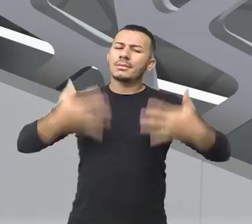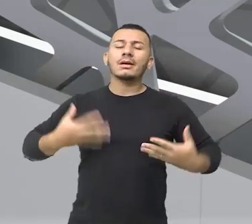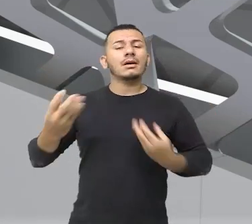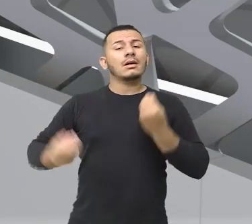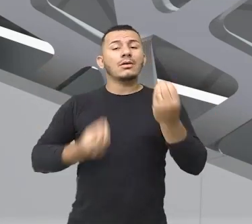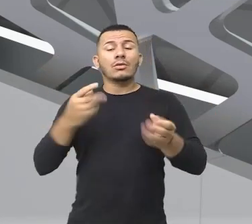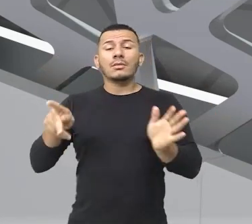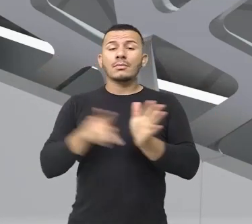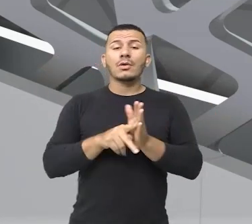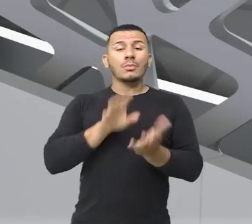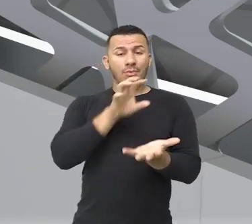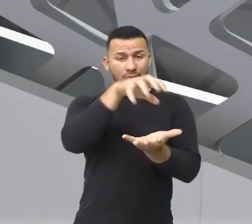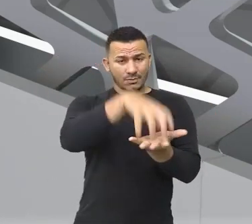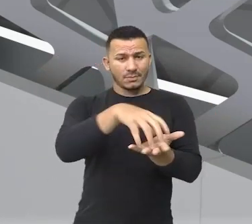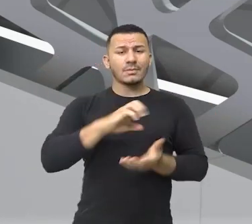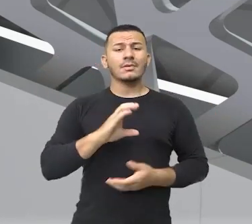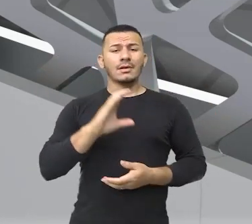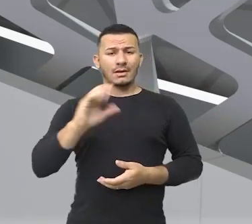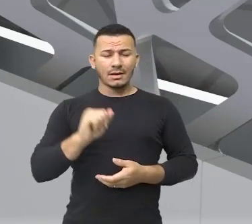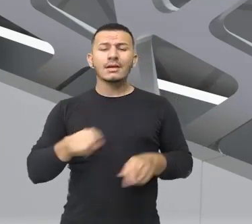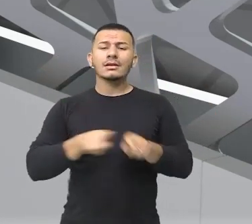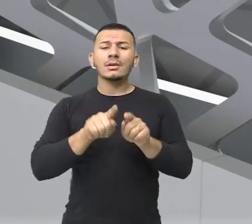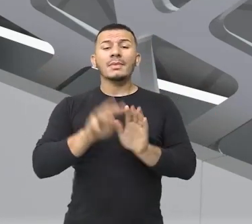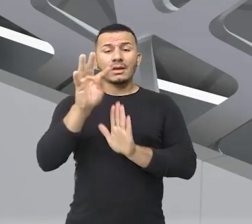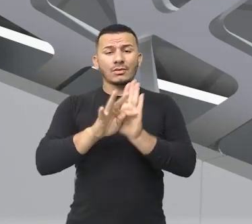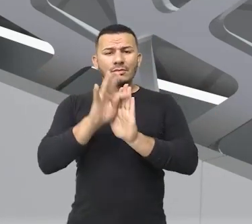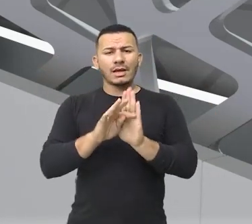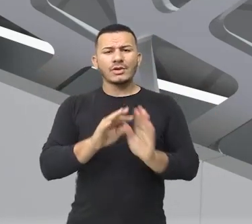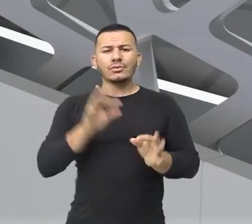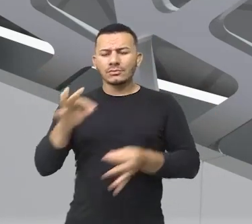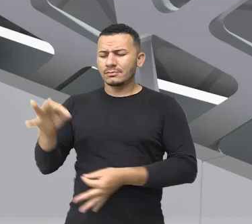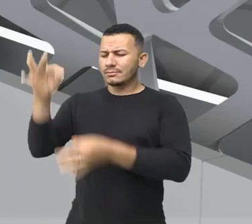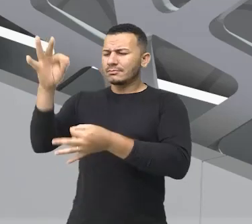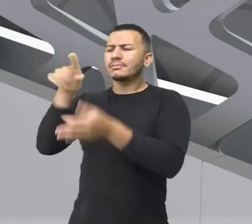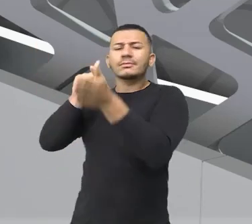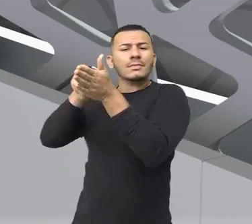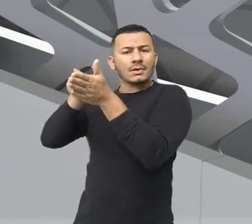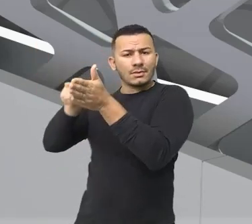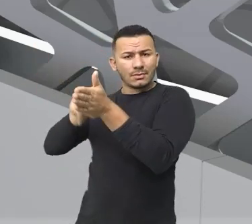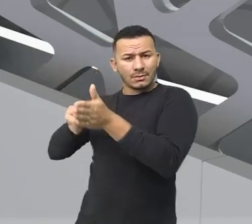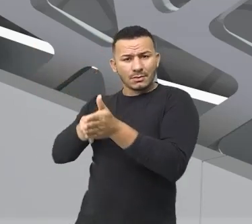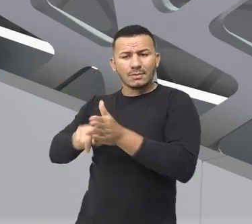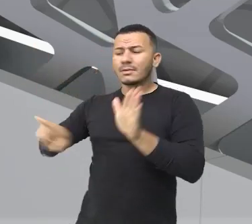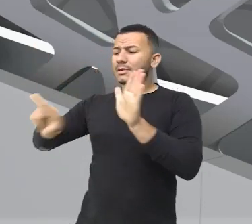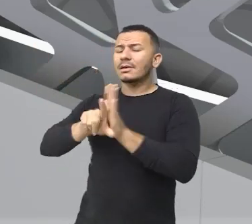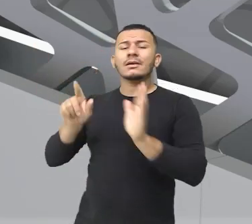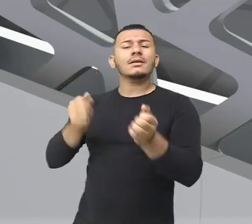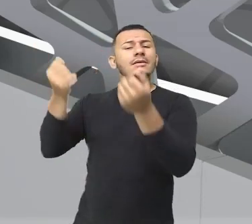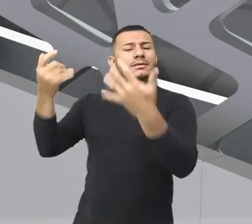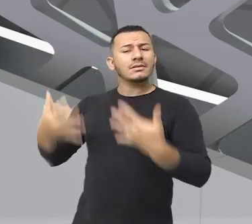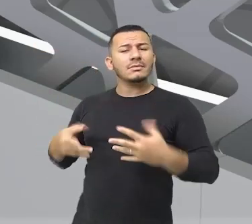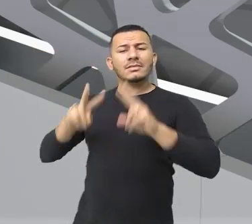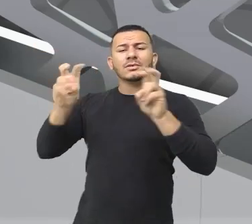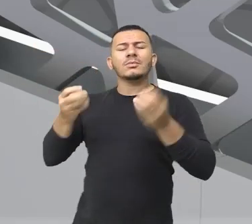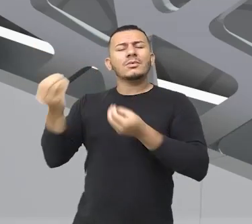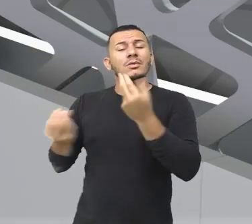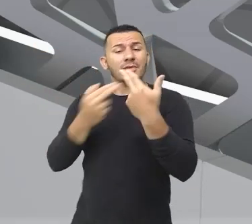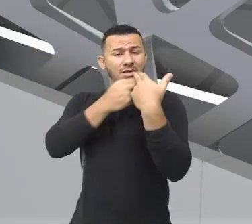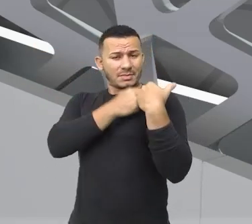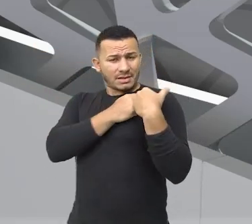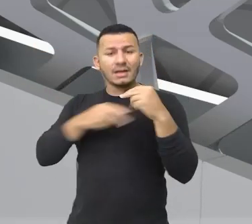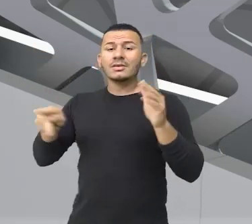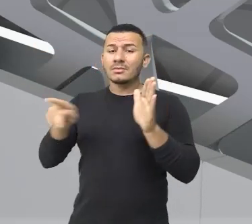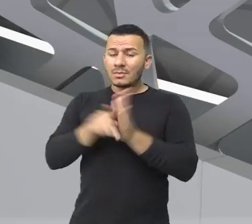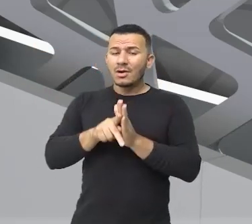ECA e analisamos o texto da lei que fala sobre os direitos e os deveres da criança